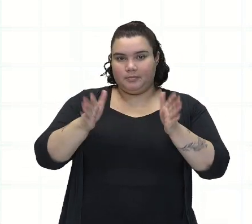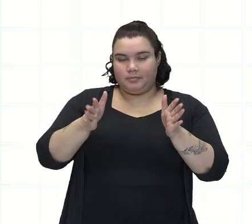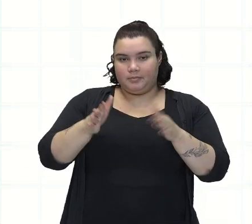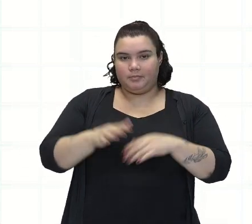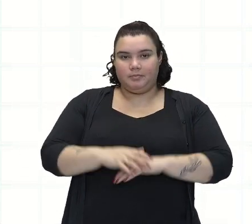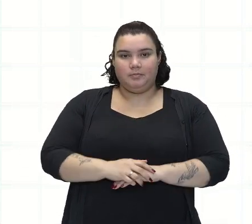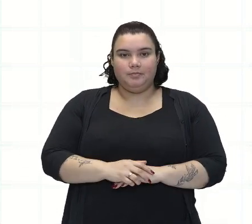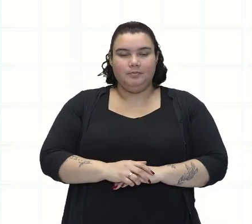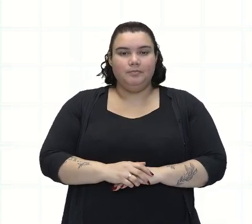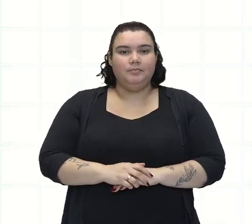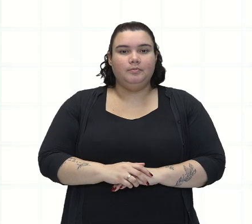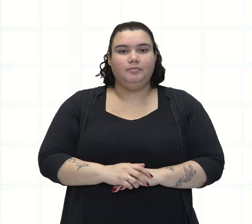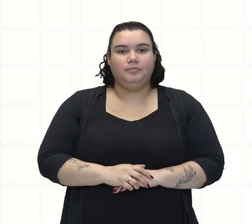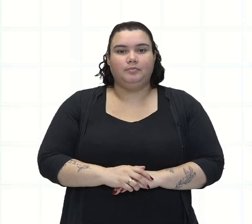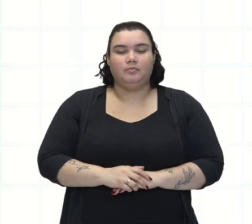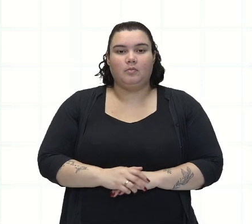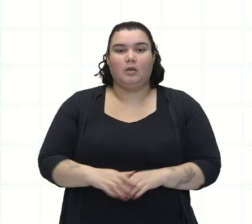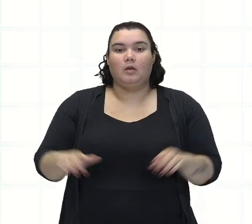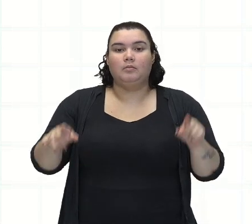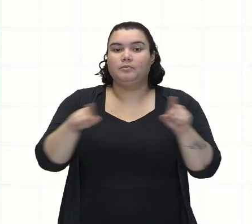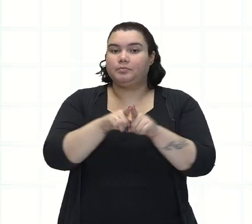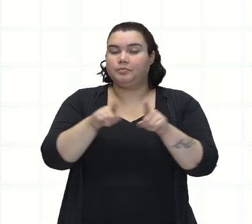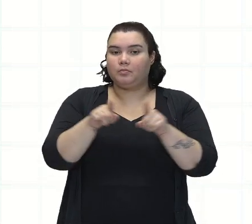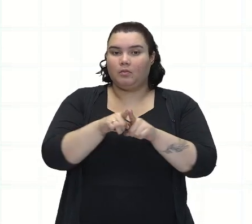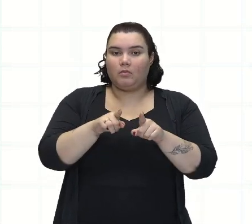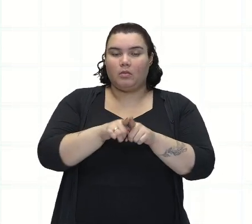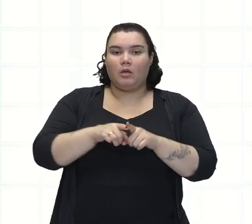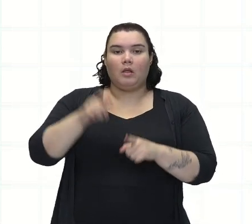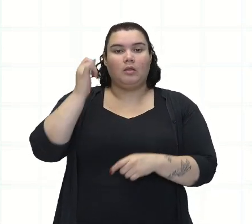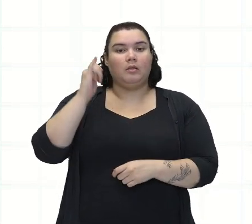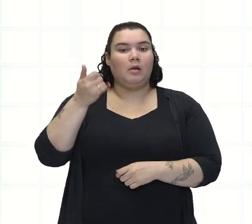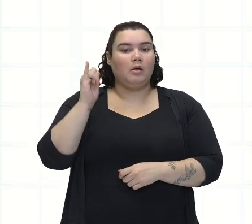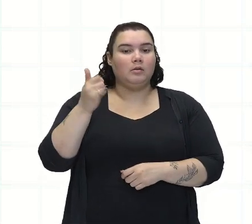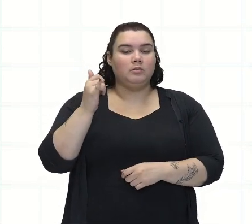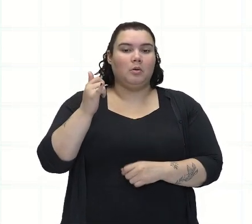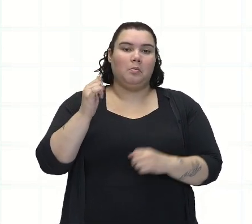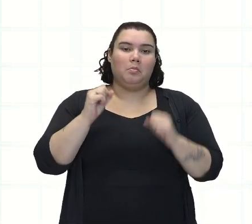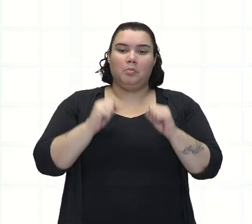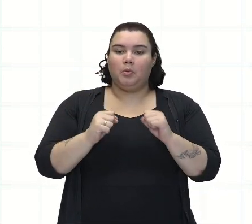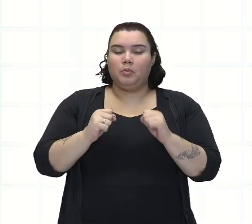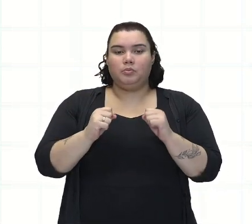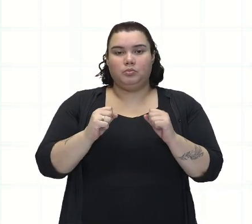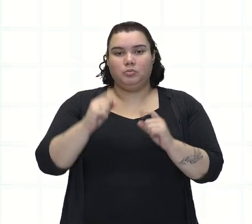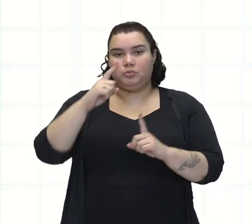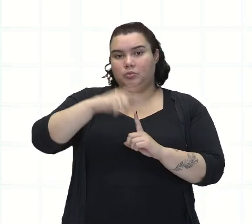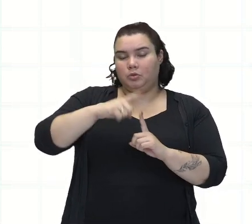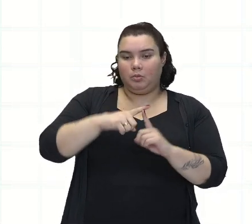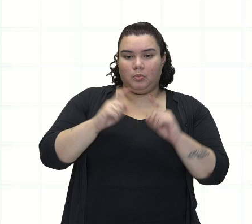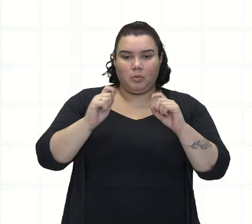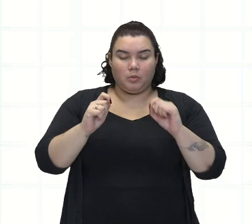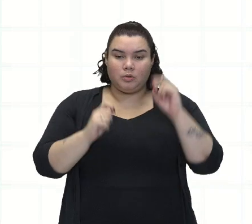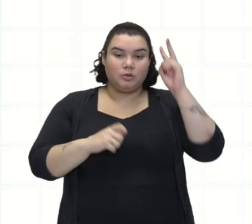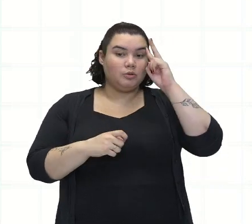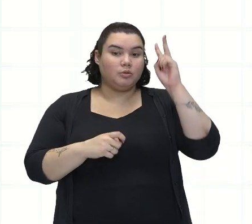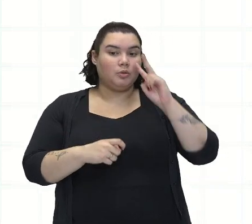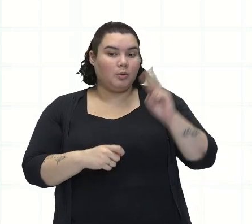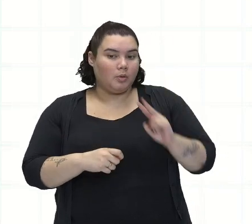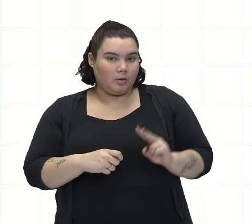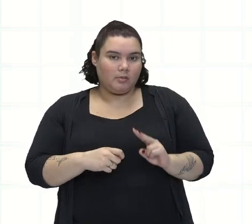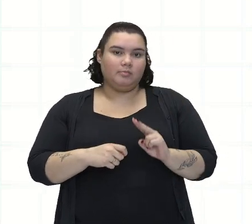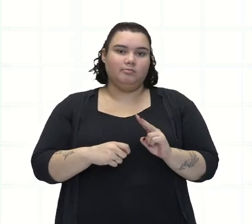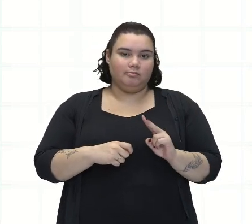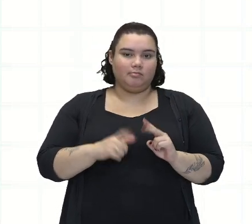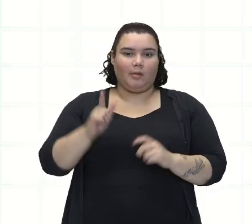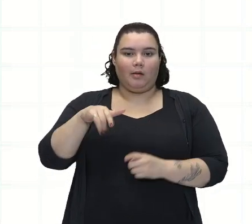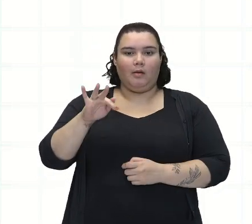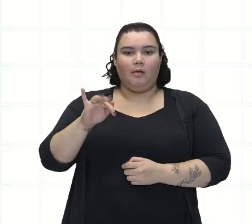e Purus. E também a narração são fatos fictícios. O que é fatos